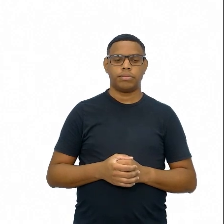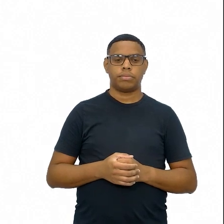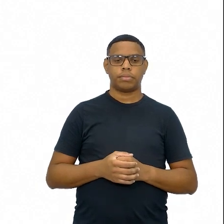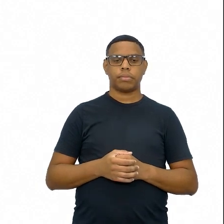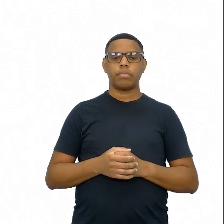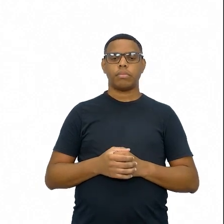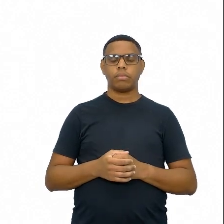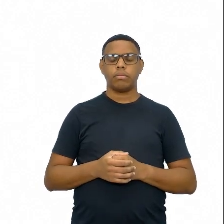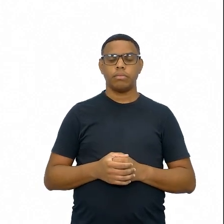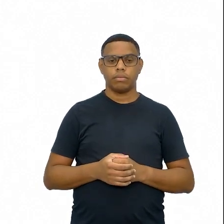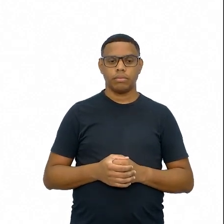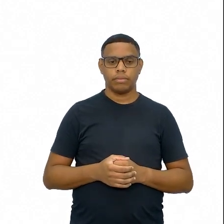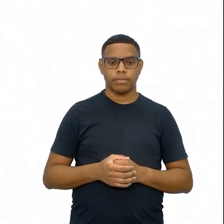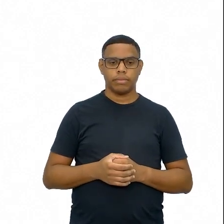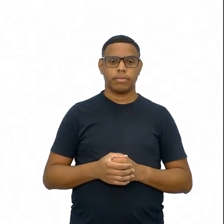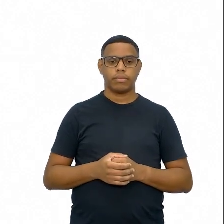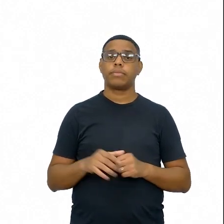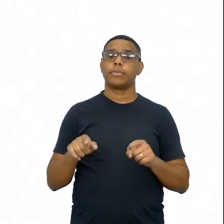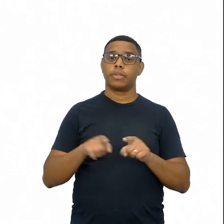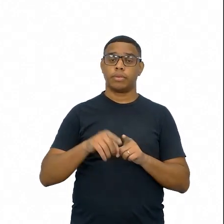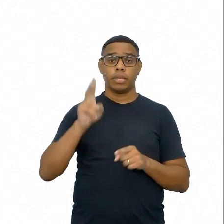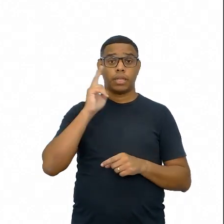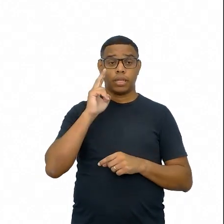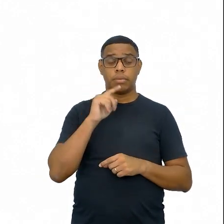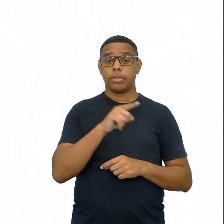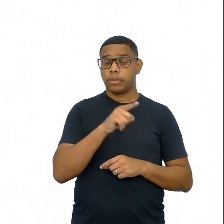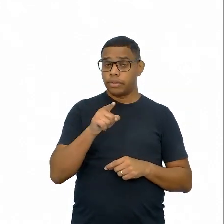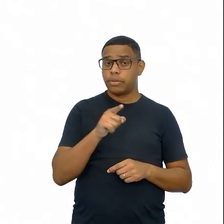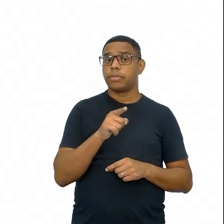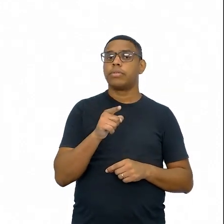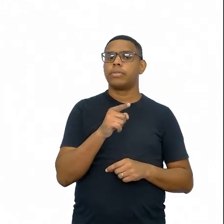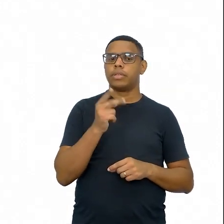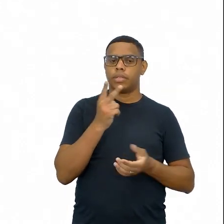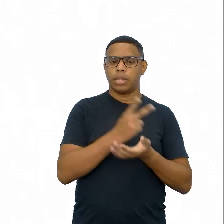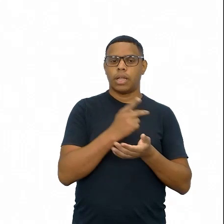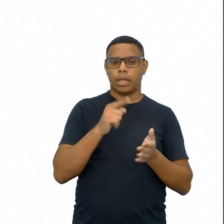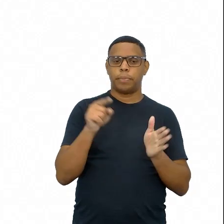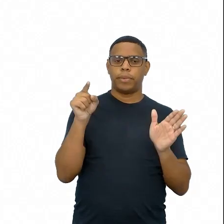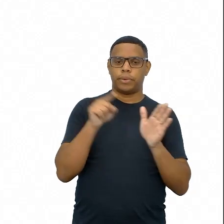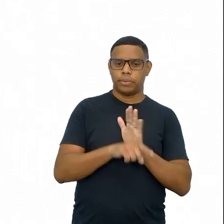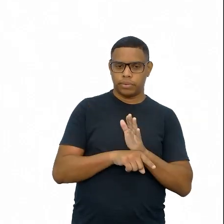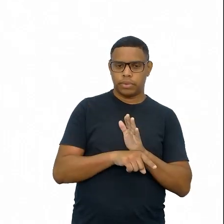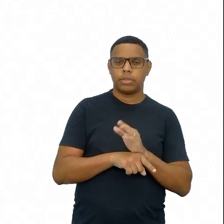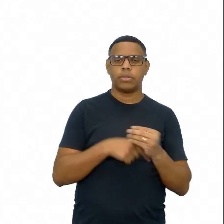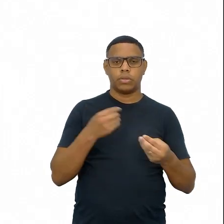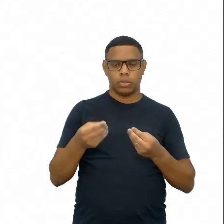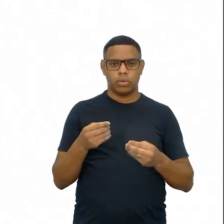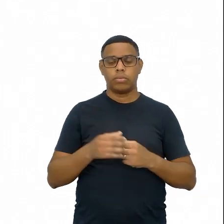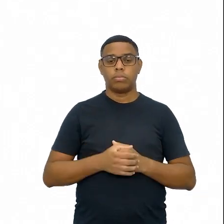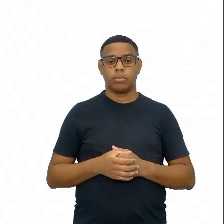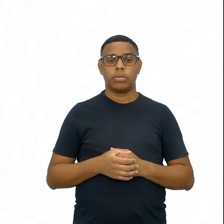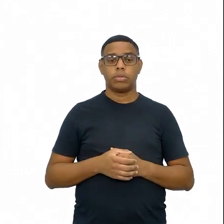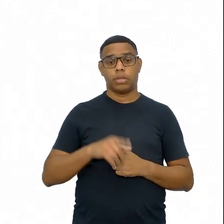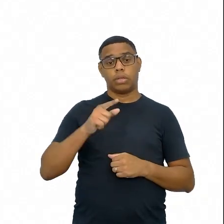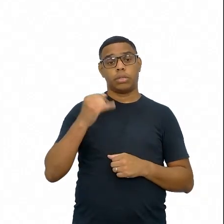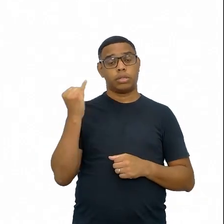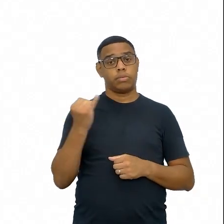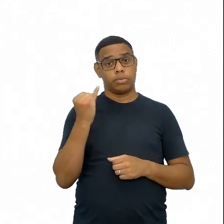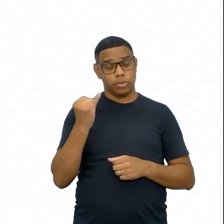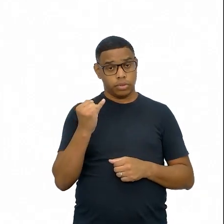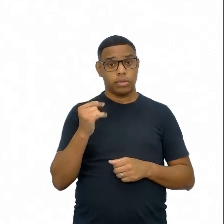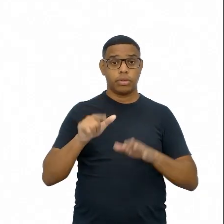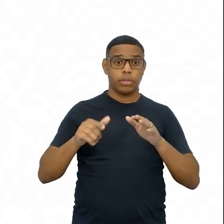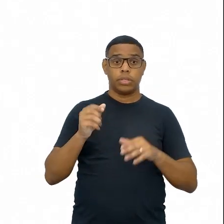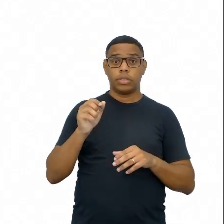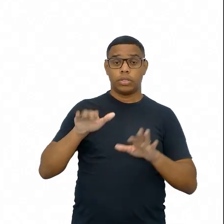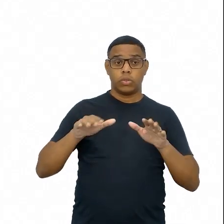também, sempre lembrando vocês, né, porque aqui como são questões, né, são perguntas, gente, é importante, e nem